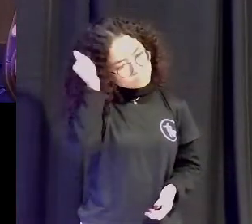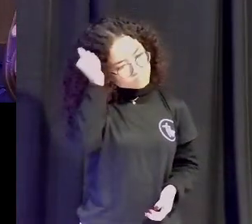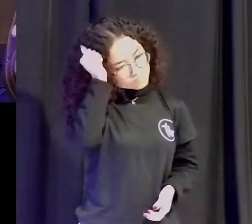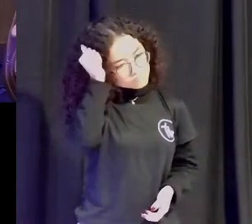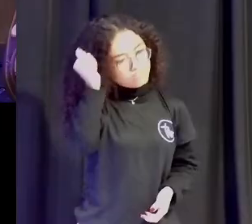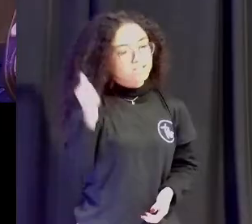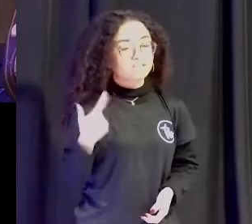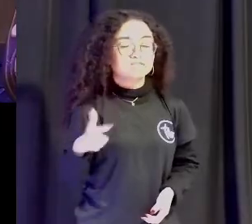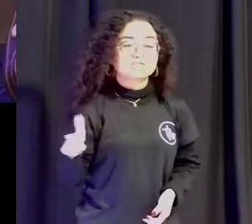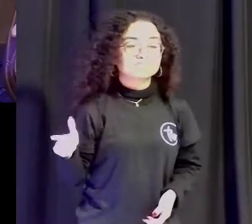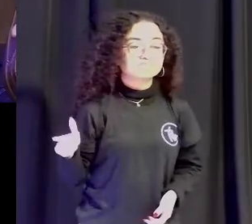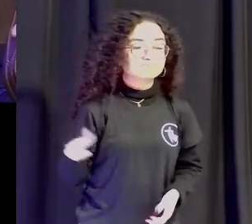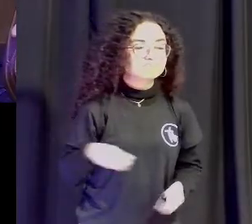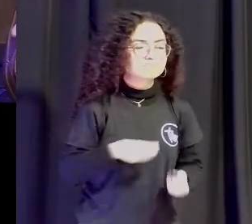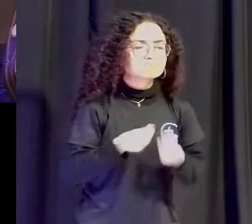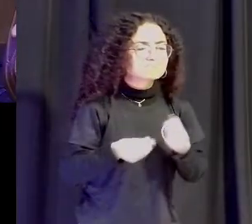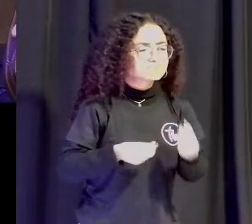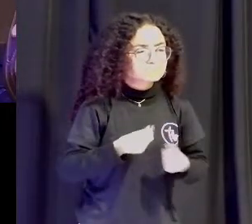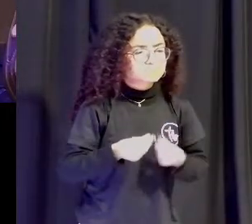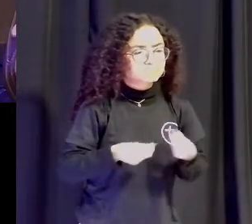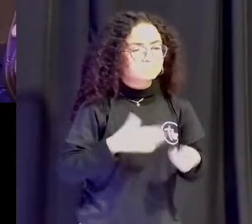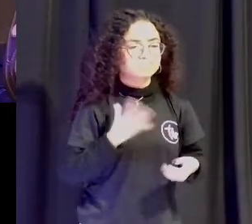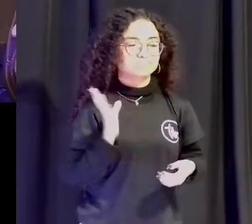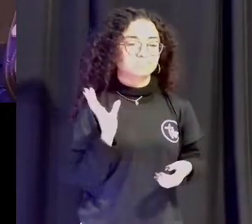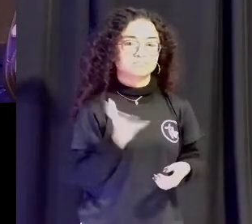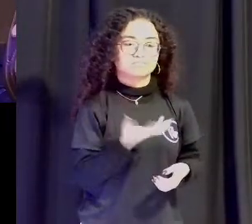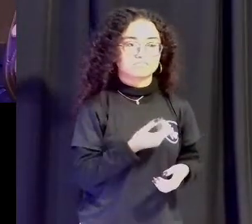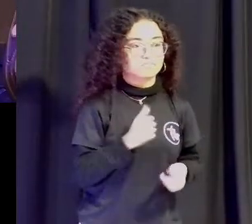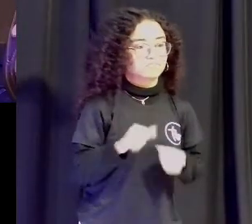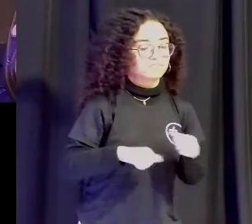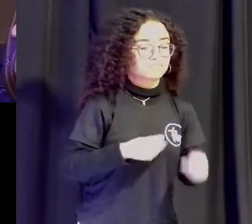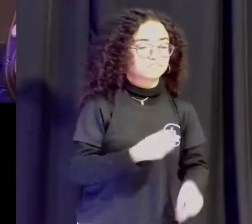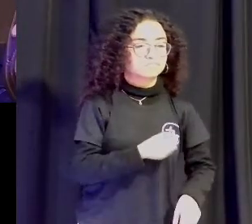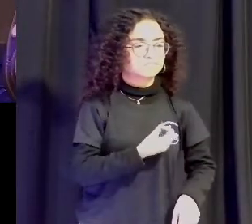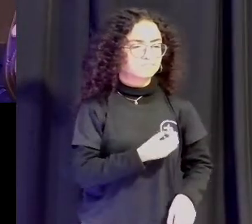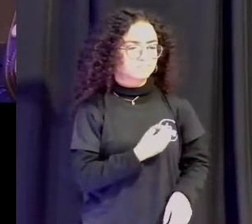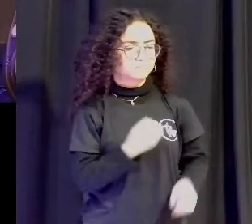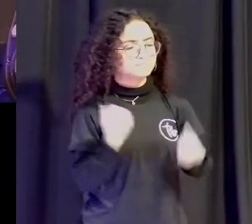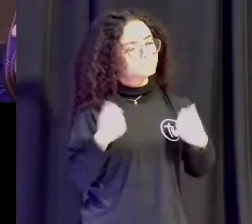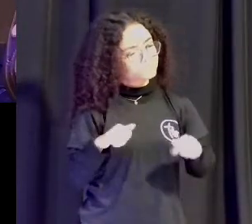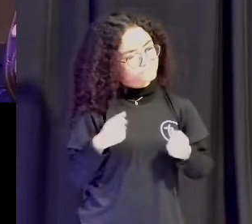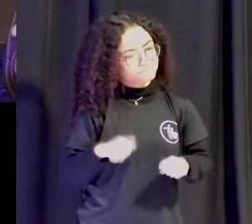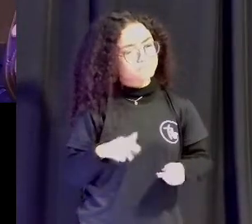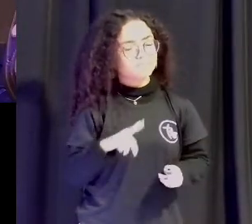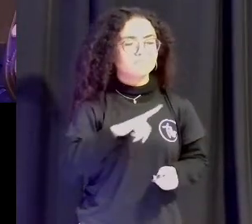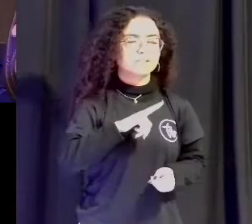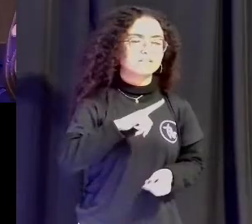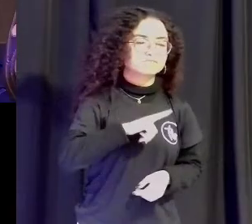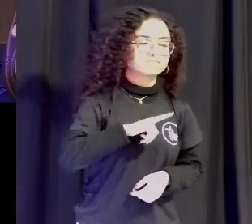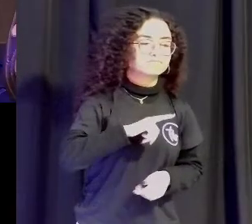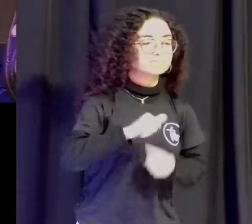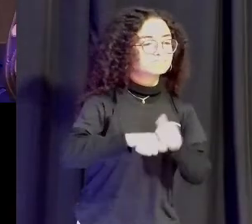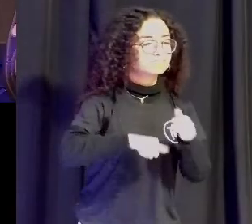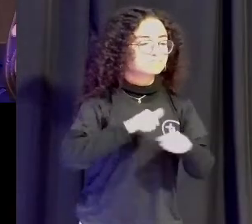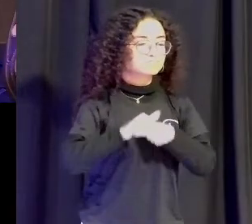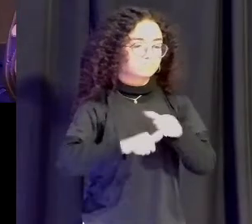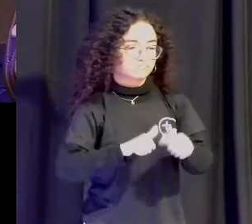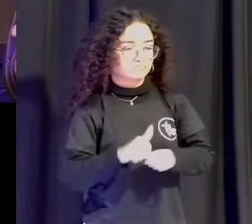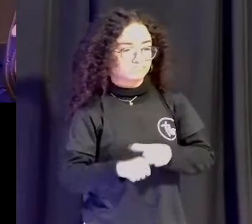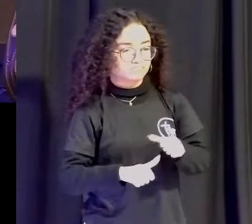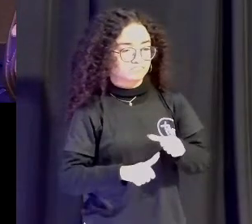não existe salvação sem metanoia, sem transformação pela renovação da mente.